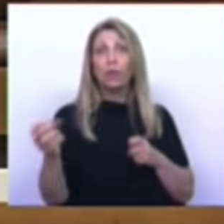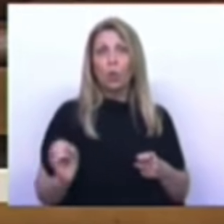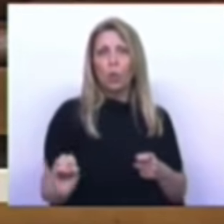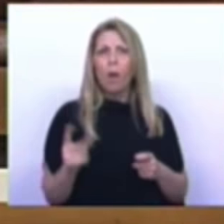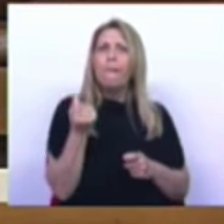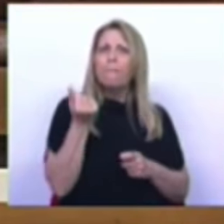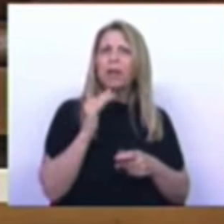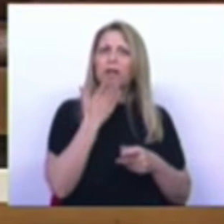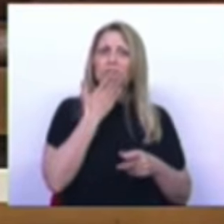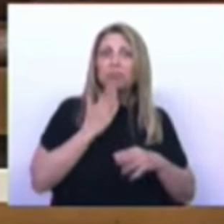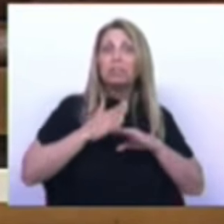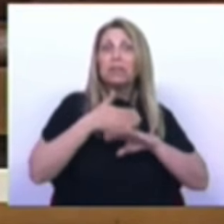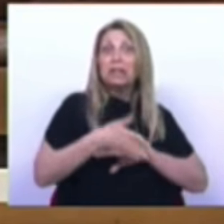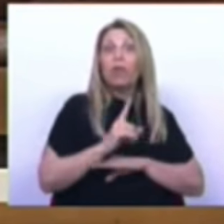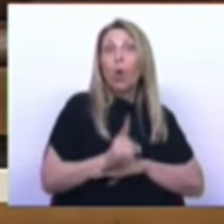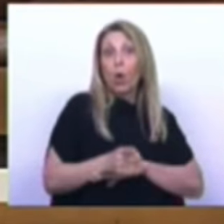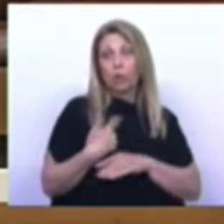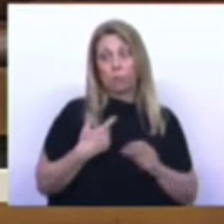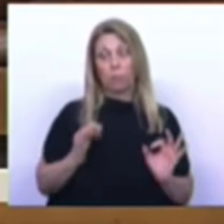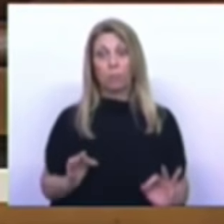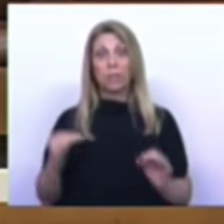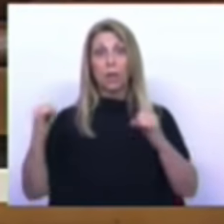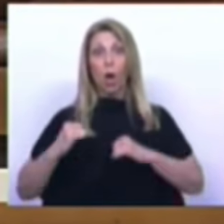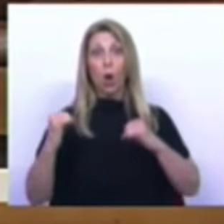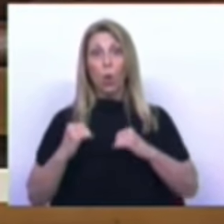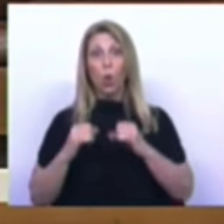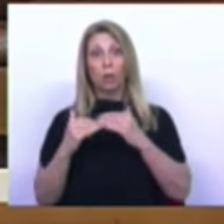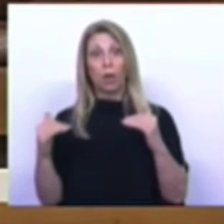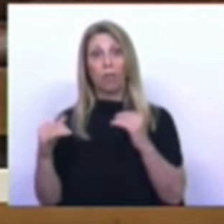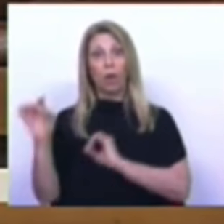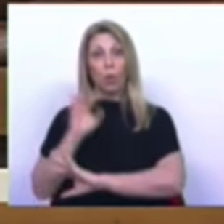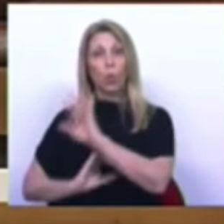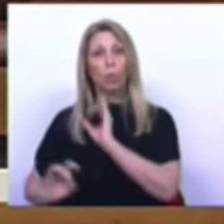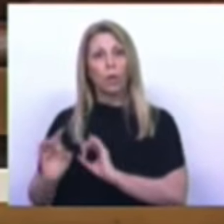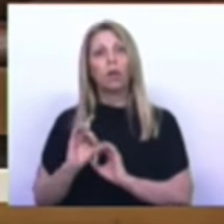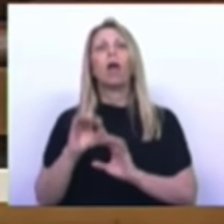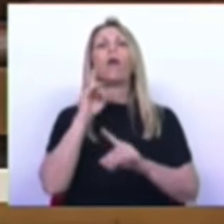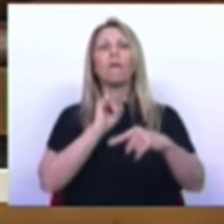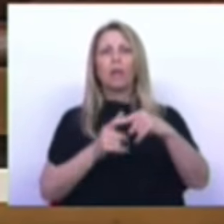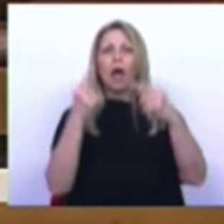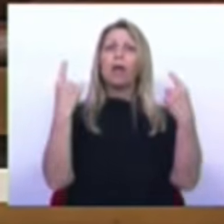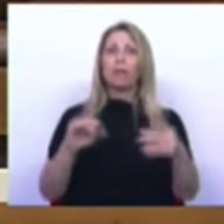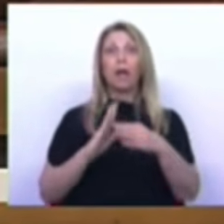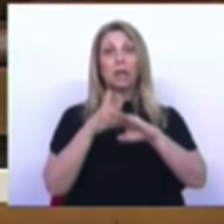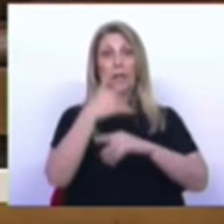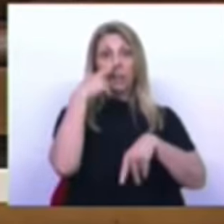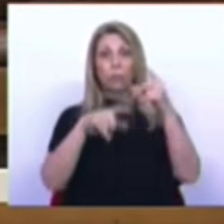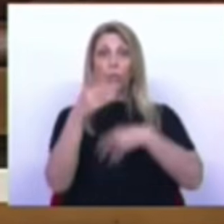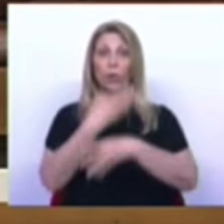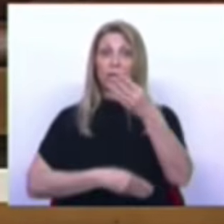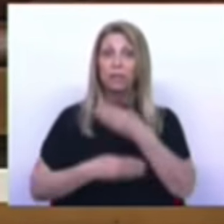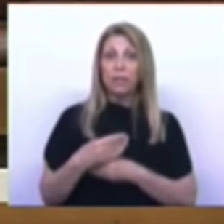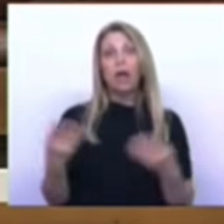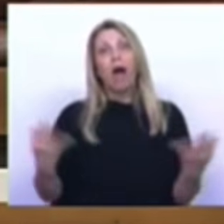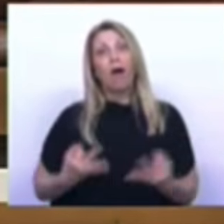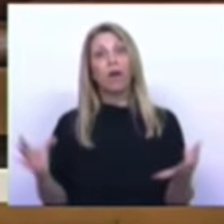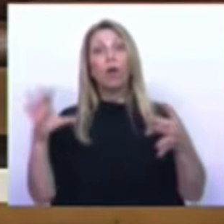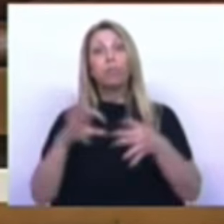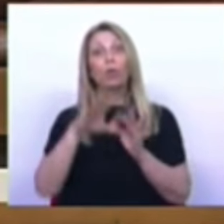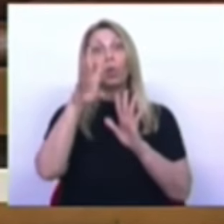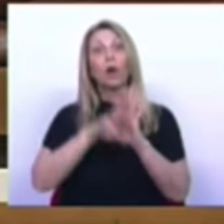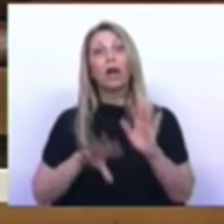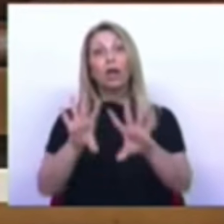que temos que acordar a nível comunitário. Tem vantagens, como o acesso a pessoas com deficiência e o conseguir, dentro de uma regra